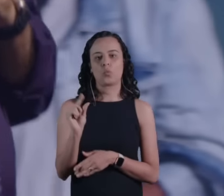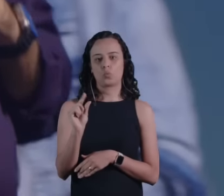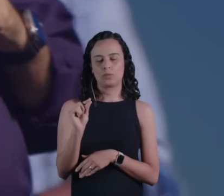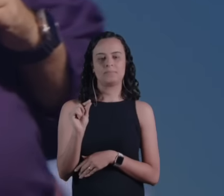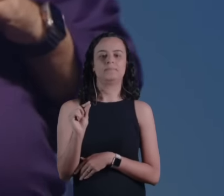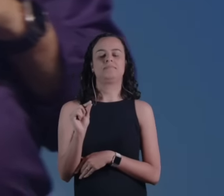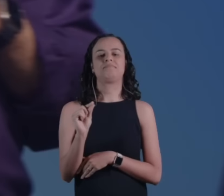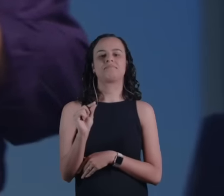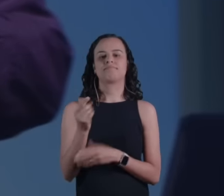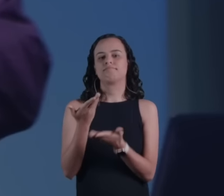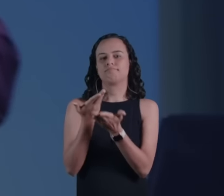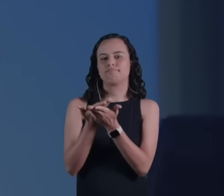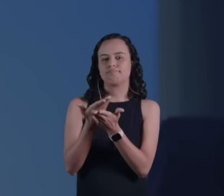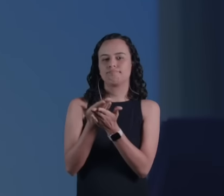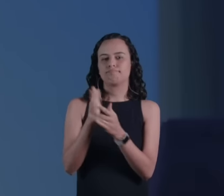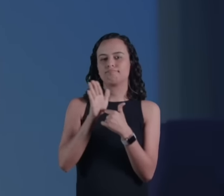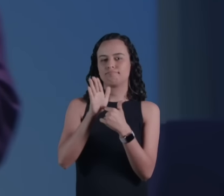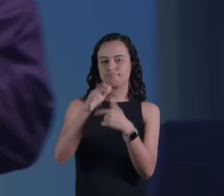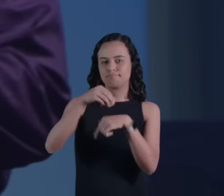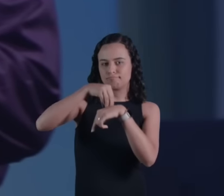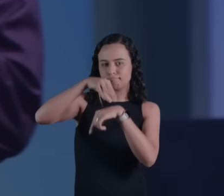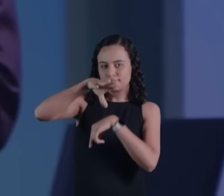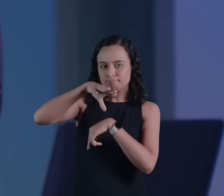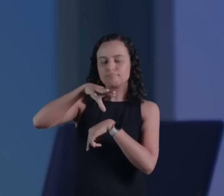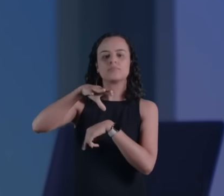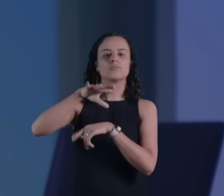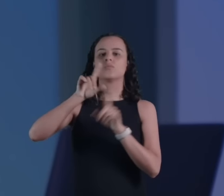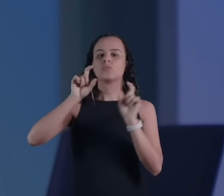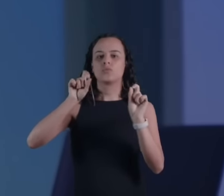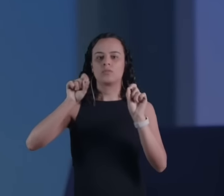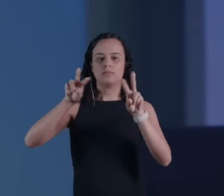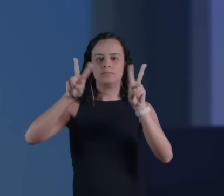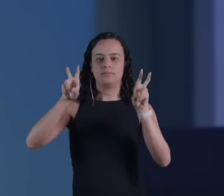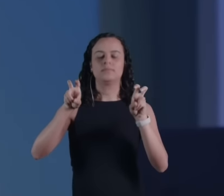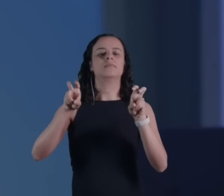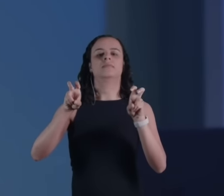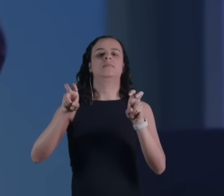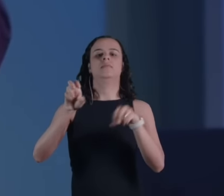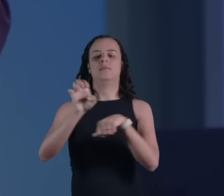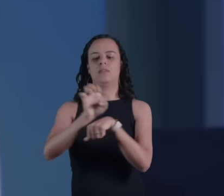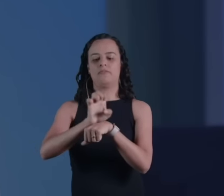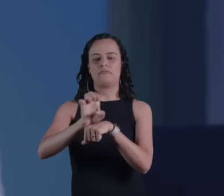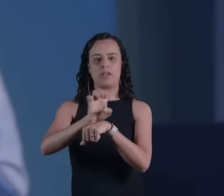um estudo expositivo na carta de Paulo aos Efésios.